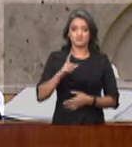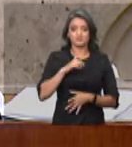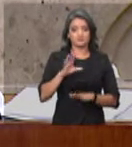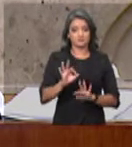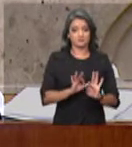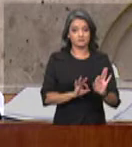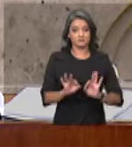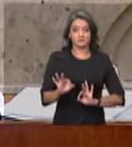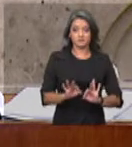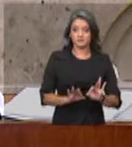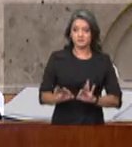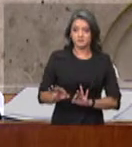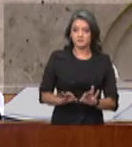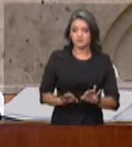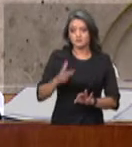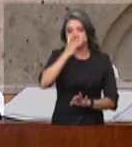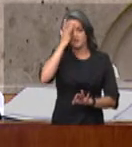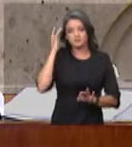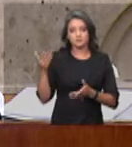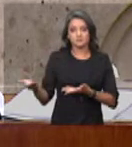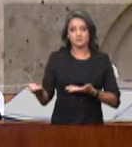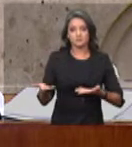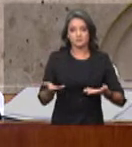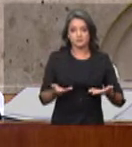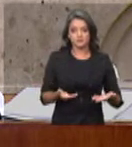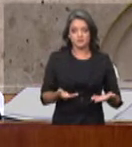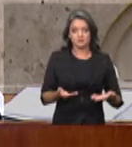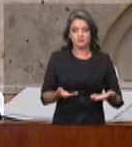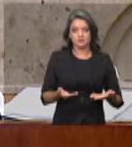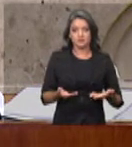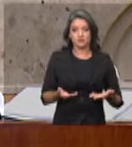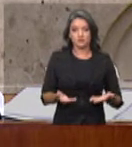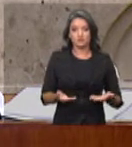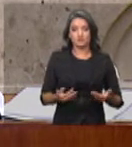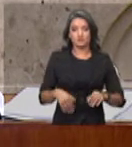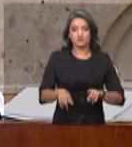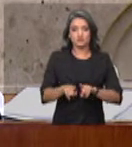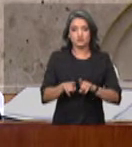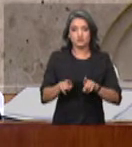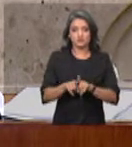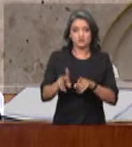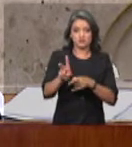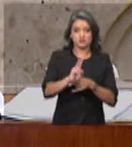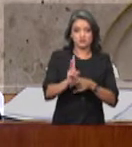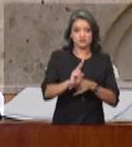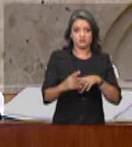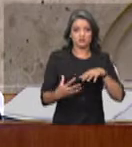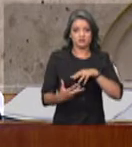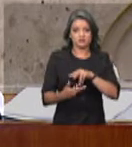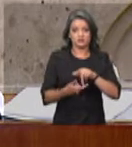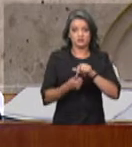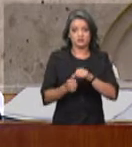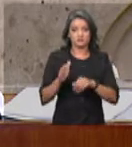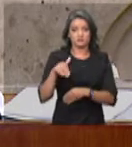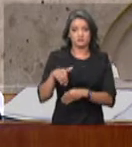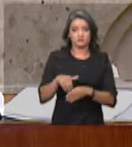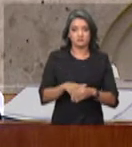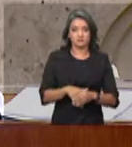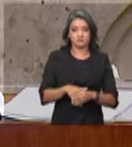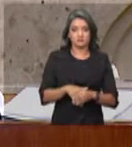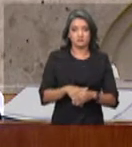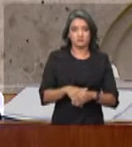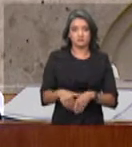promovendo aos convidados e observadores internacionais quantas eleições de